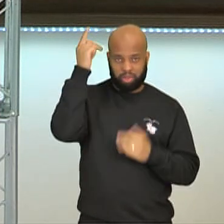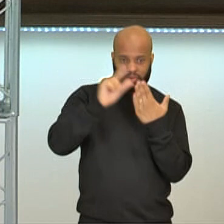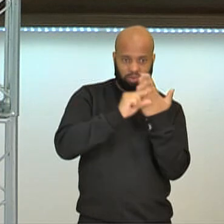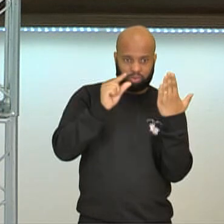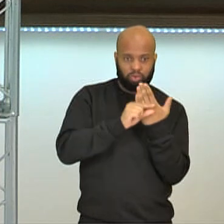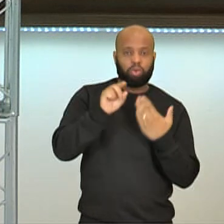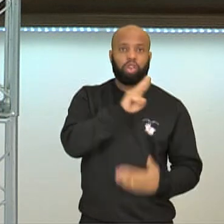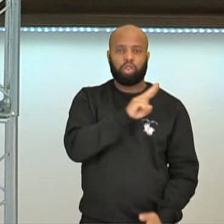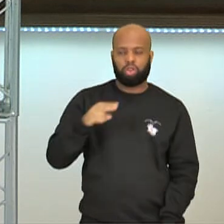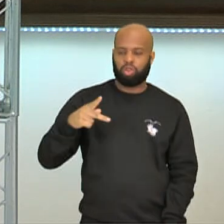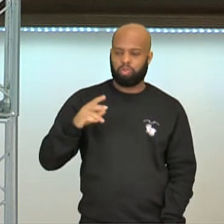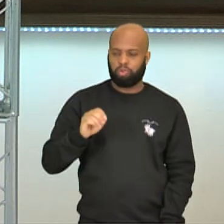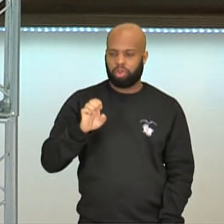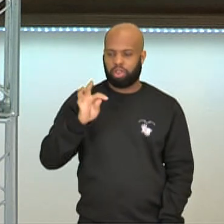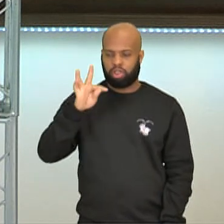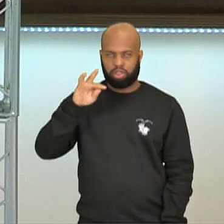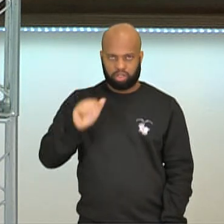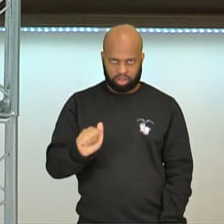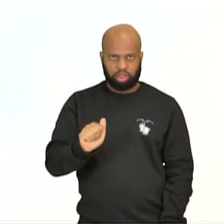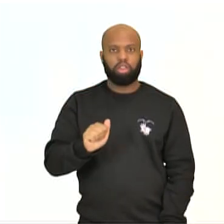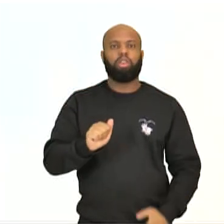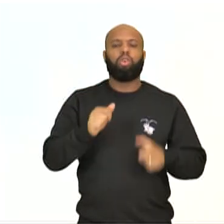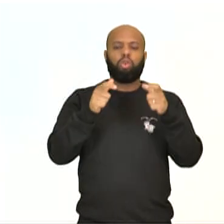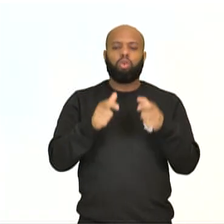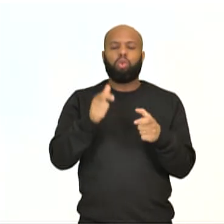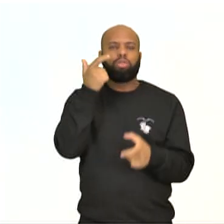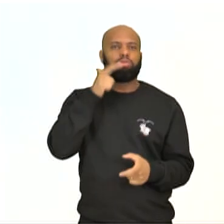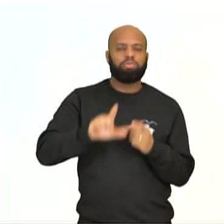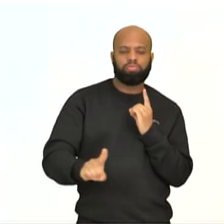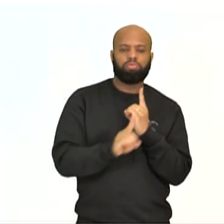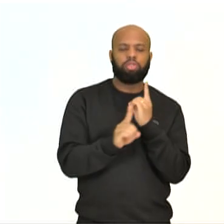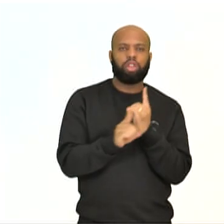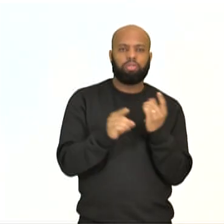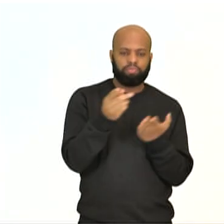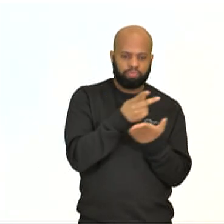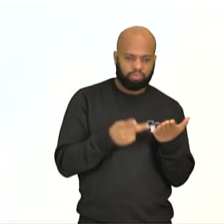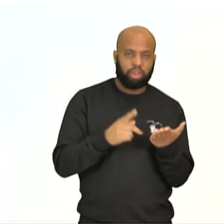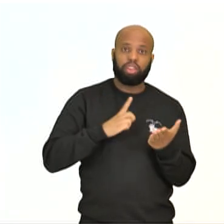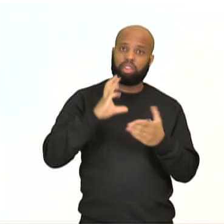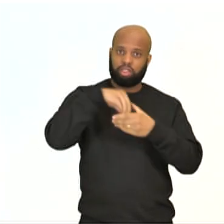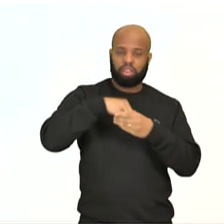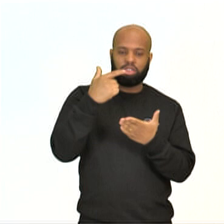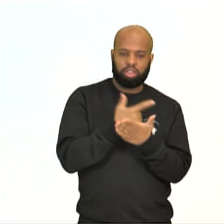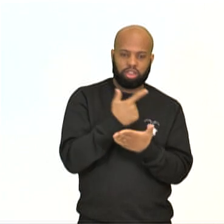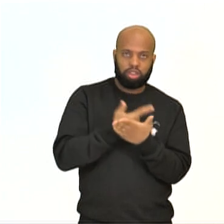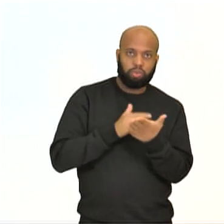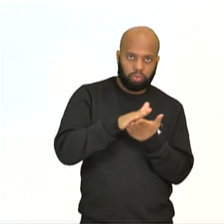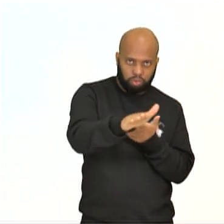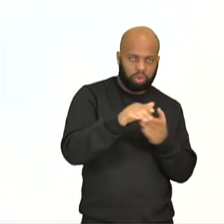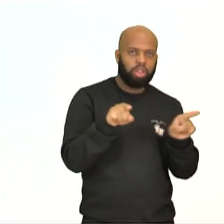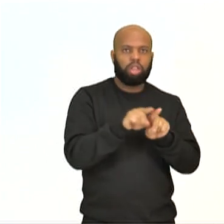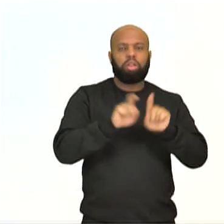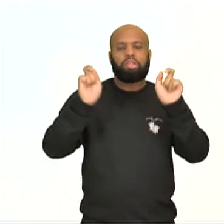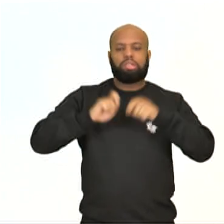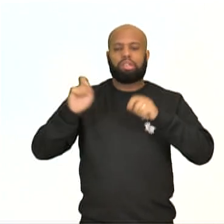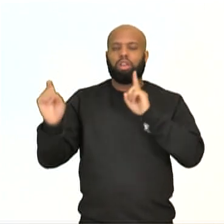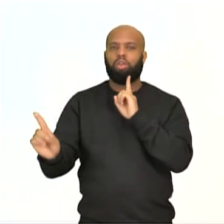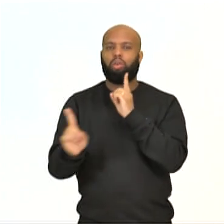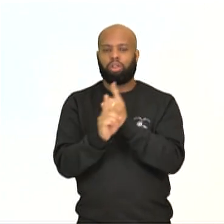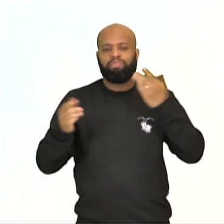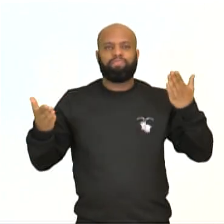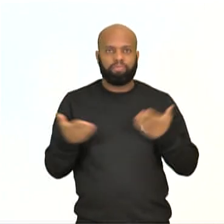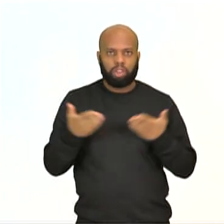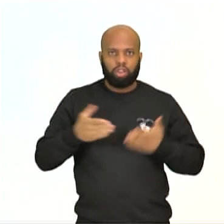de poetas. Onde nós encontramos os poemas? Em livros publicados, também podemos encontrar